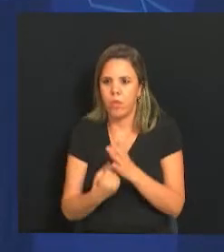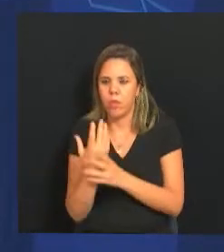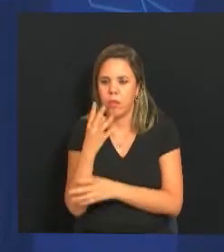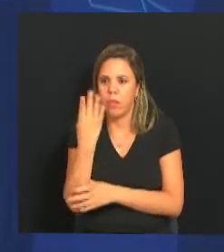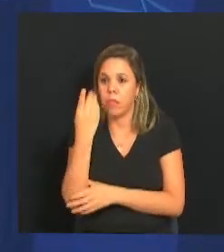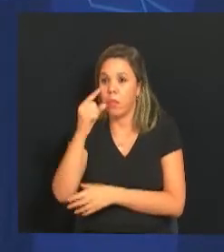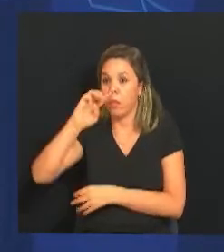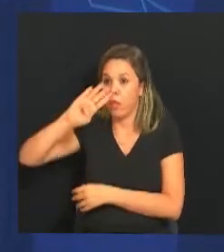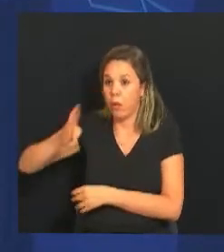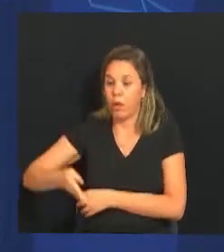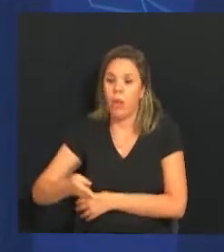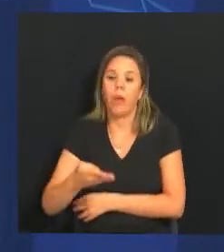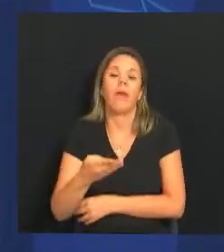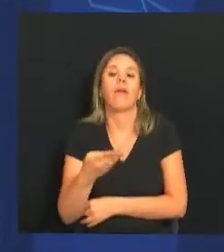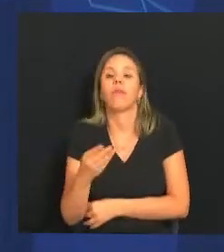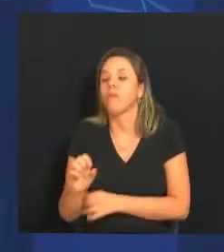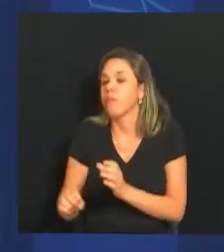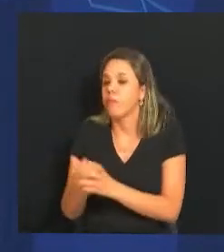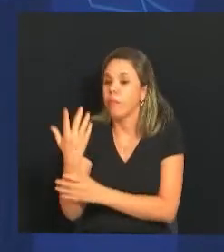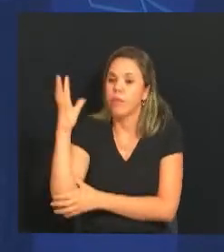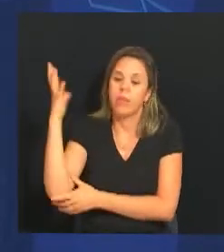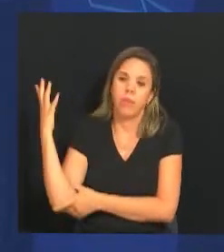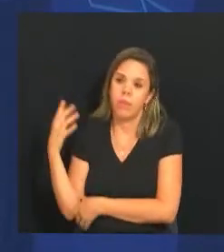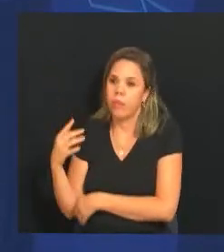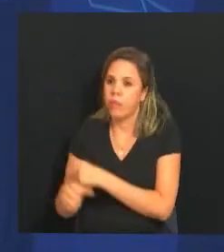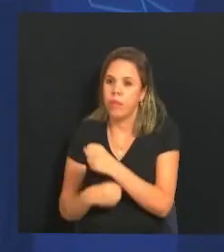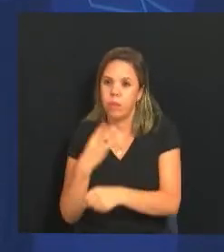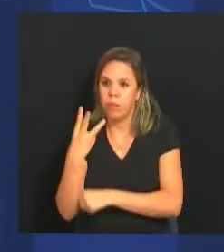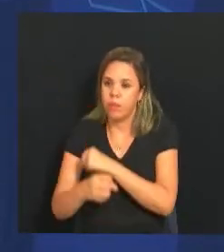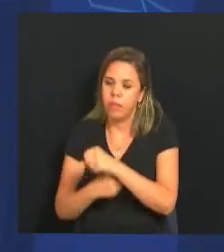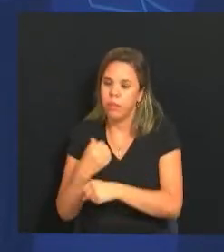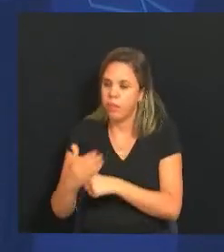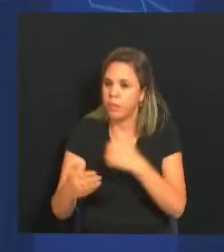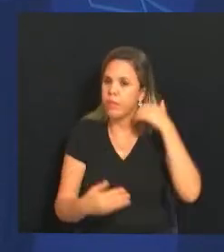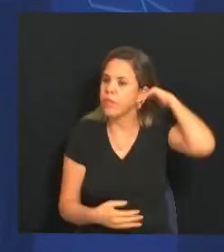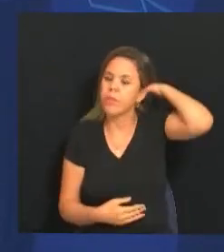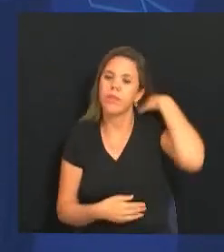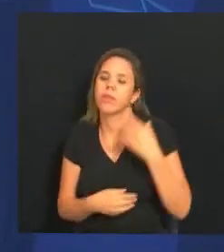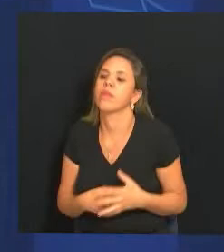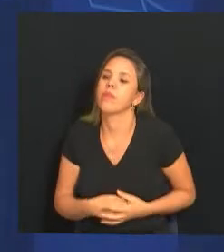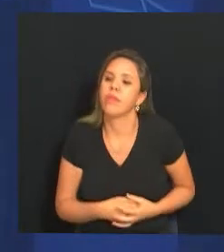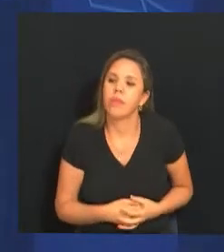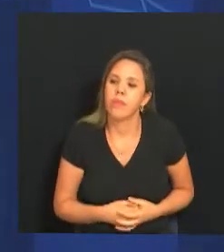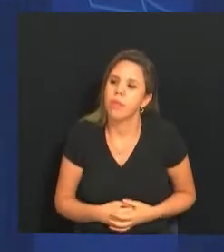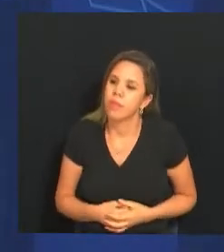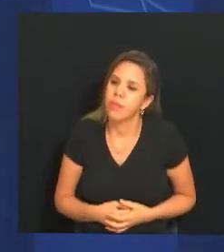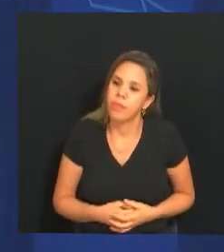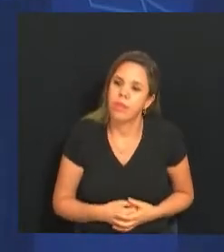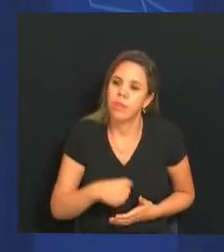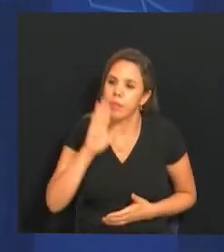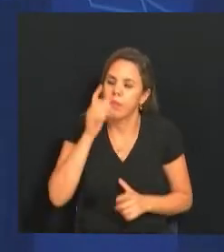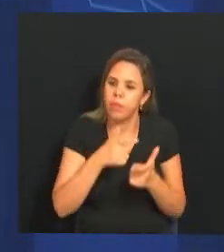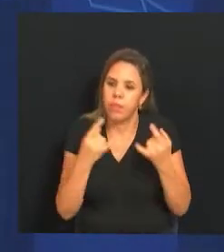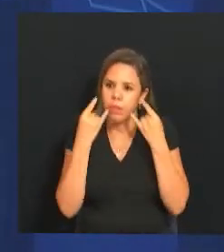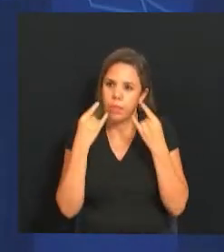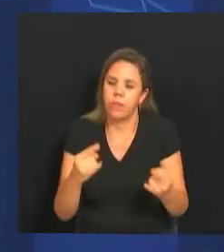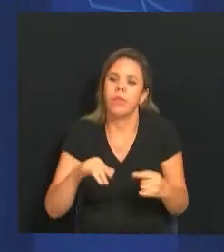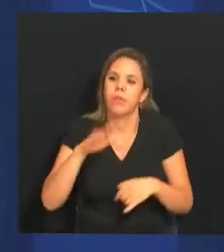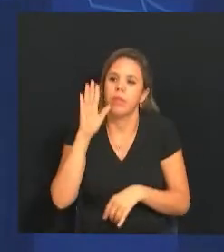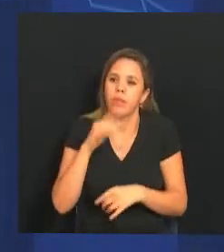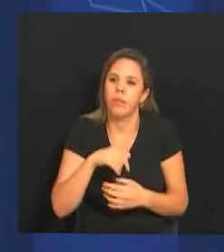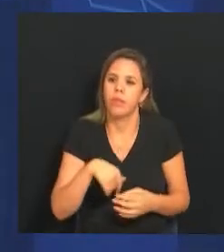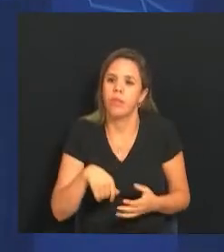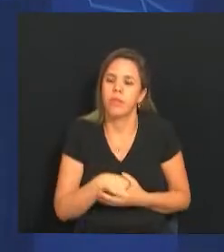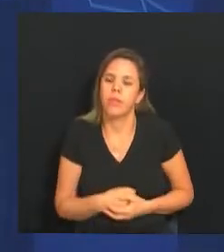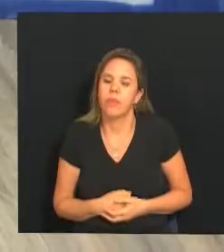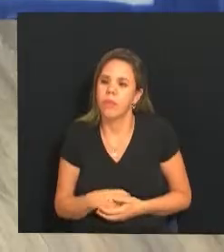de árvores em todo o país nos próximos 3 anos, meta, inclusive, que foi considerada como a mais ambiciosa do plano da